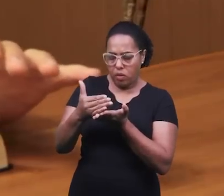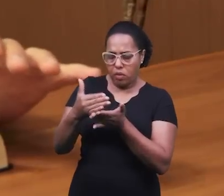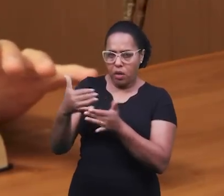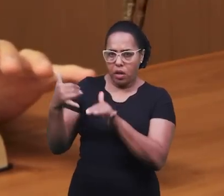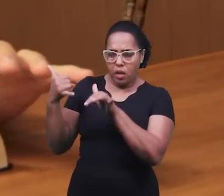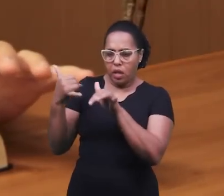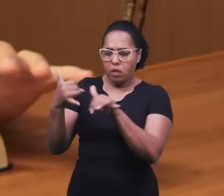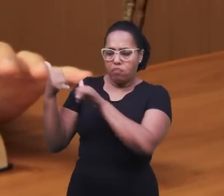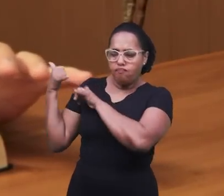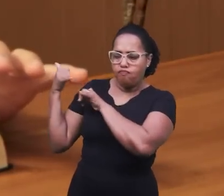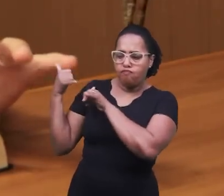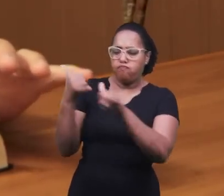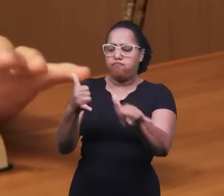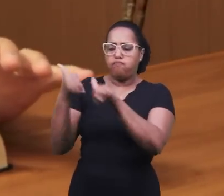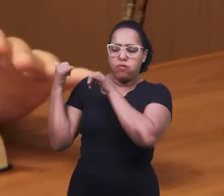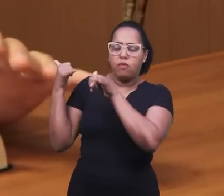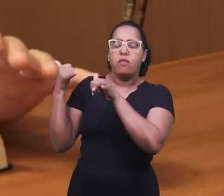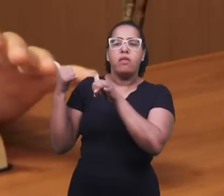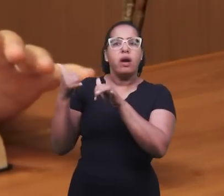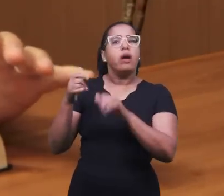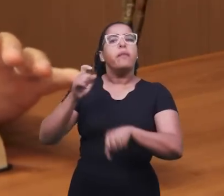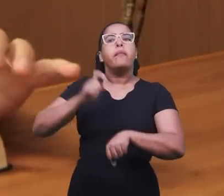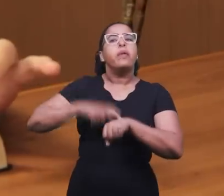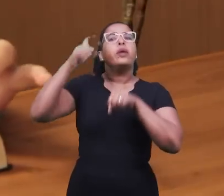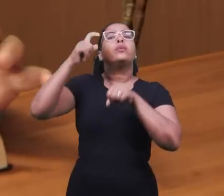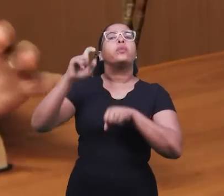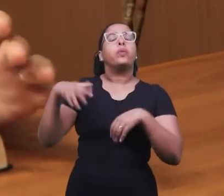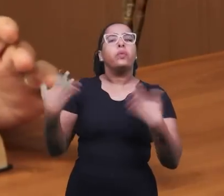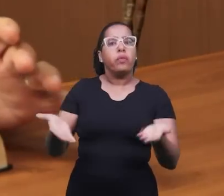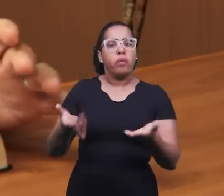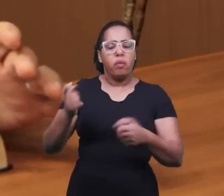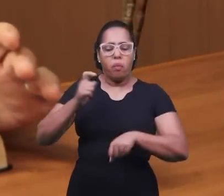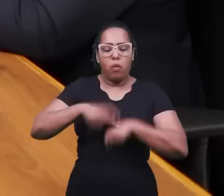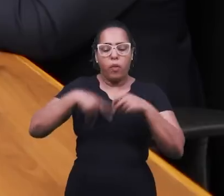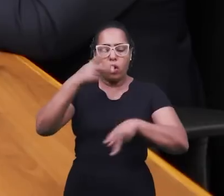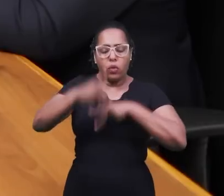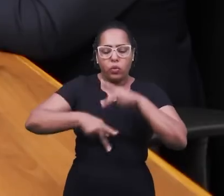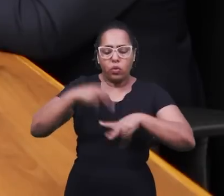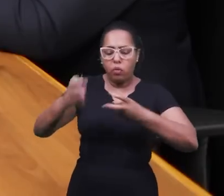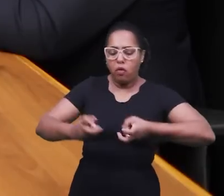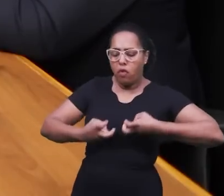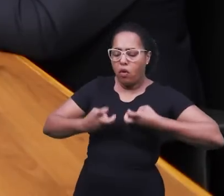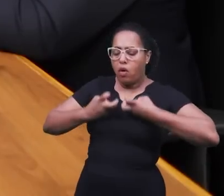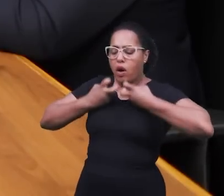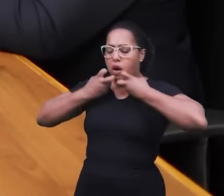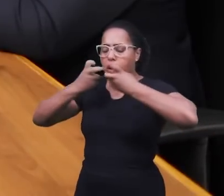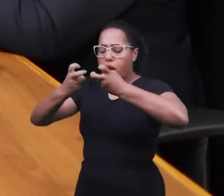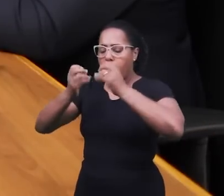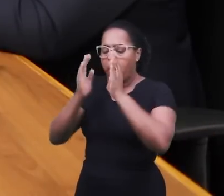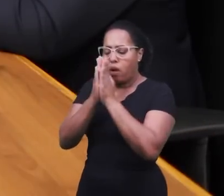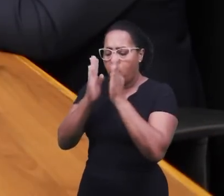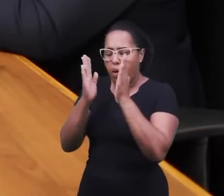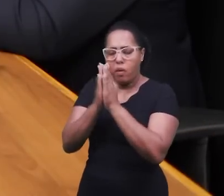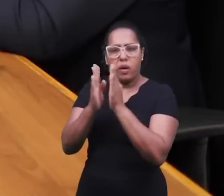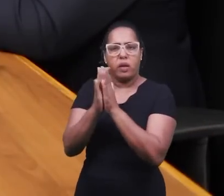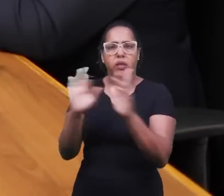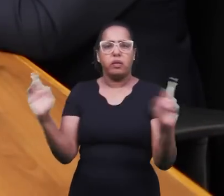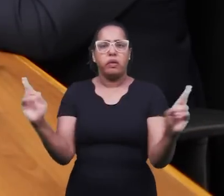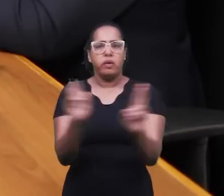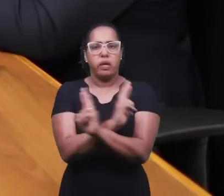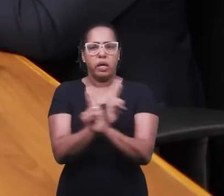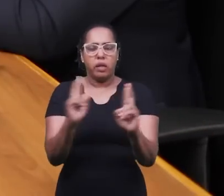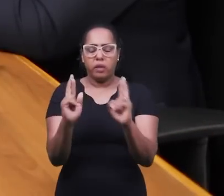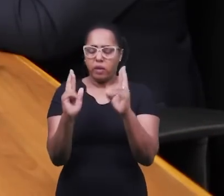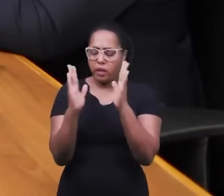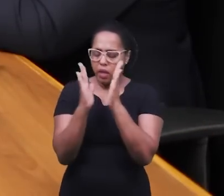das trombetas. Que momento é esse? É um momento de um clamor da igreja. O incenso que sobe, incenso está relacionado